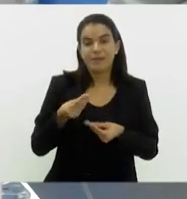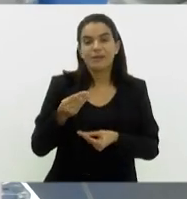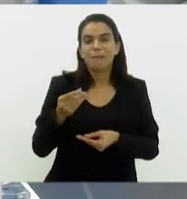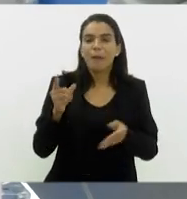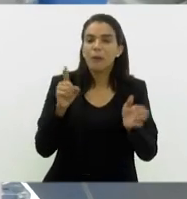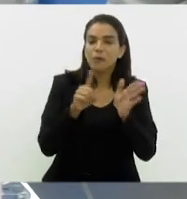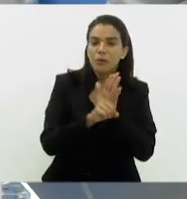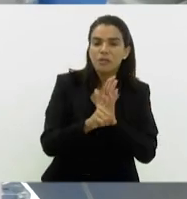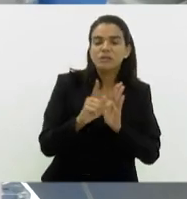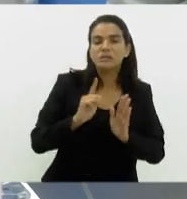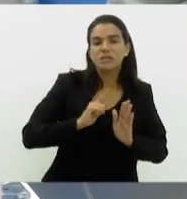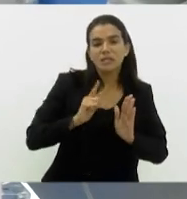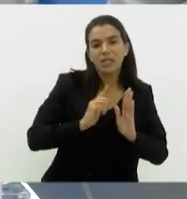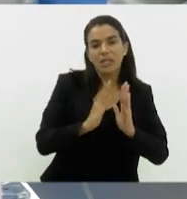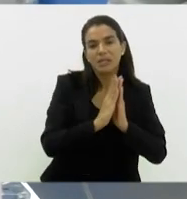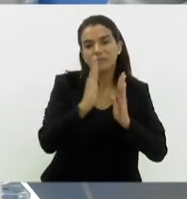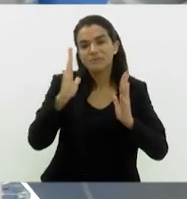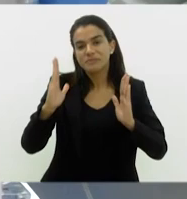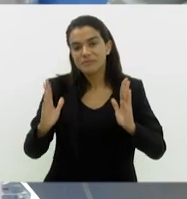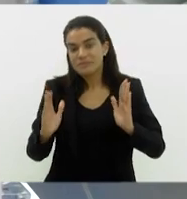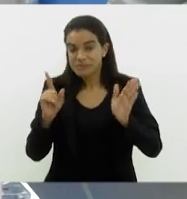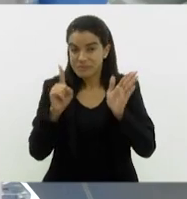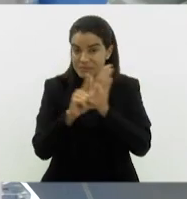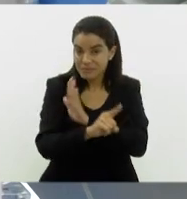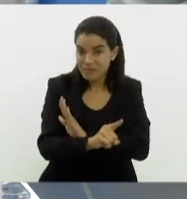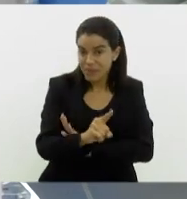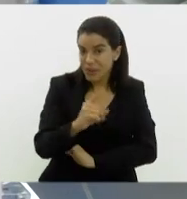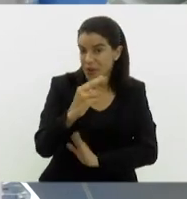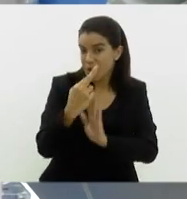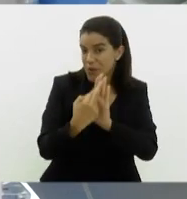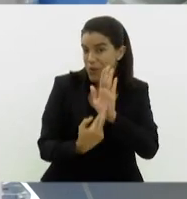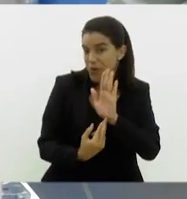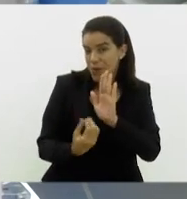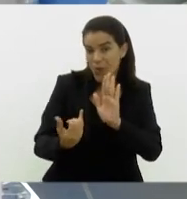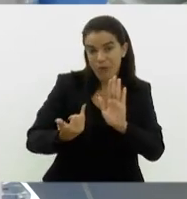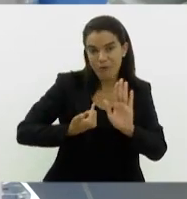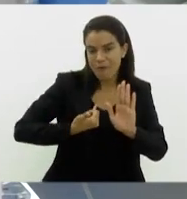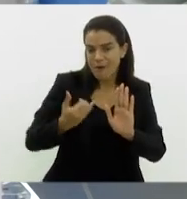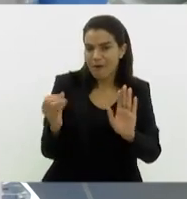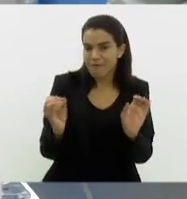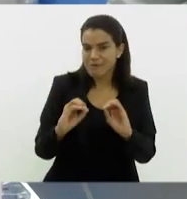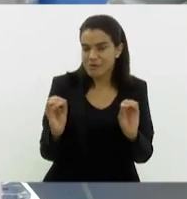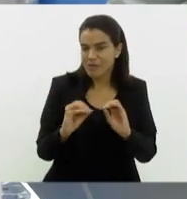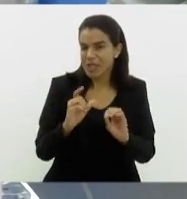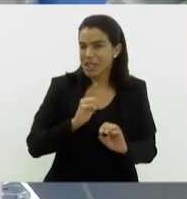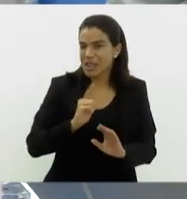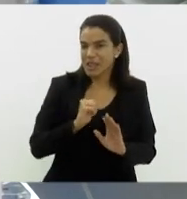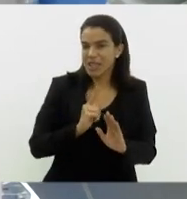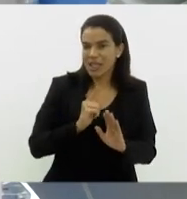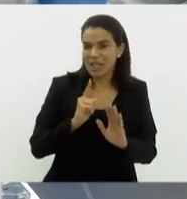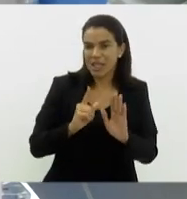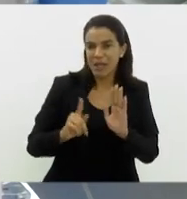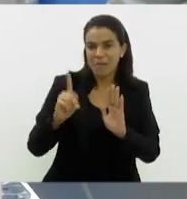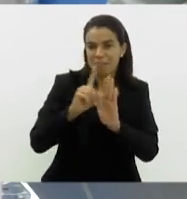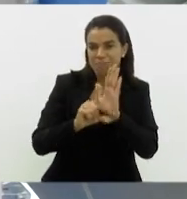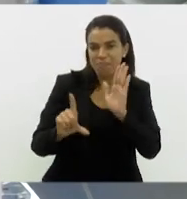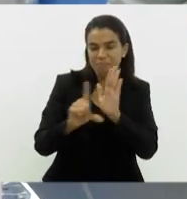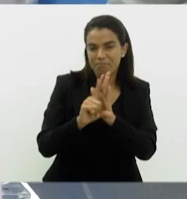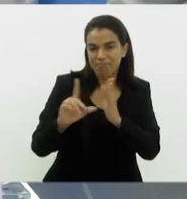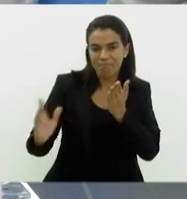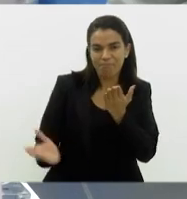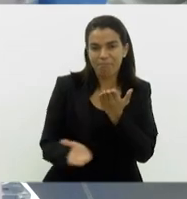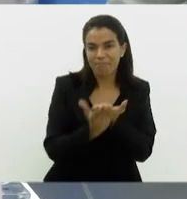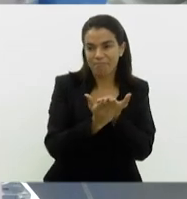extenção justamente perguntando e o relator não falou que tinha esses dois projetos de lei acrescidos ao